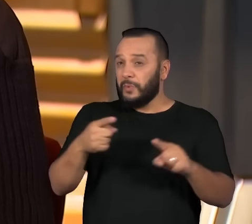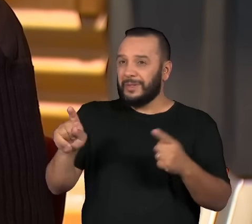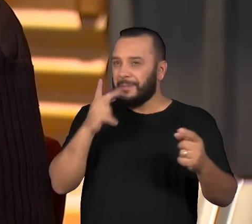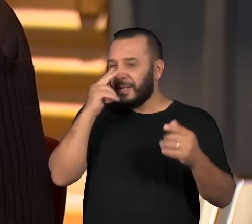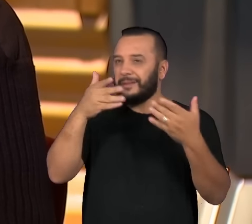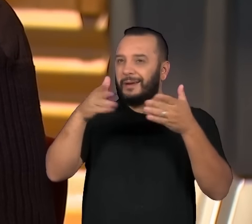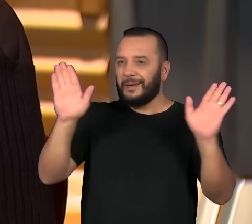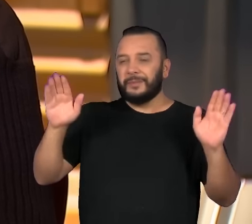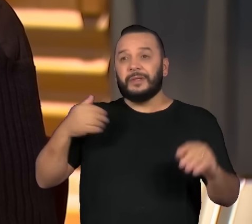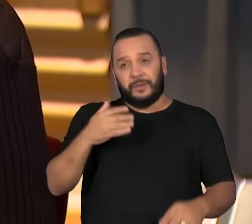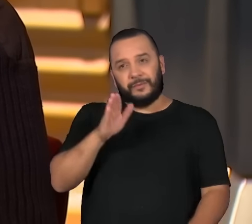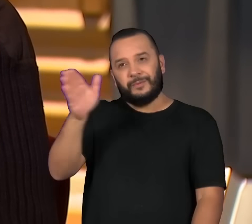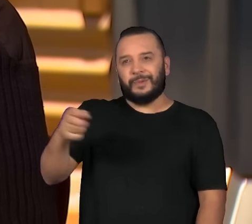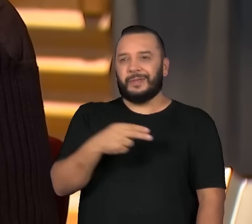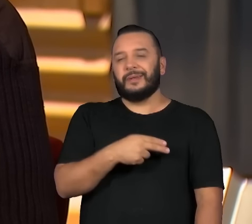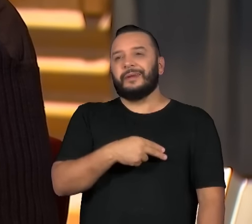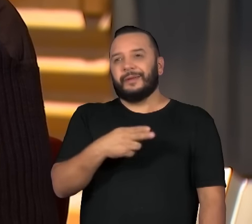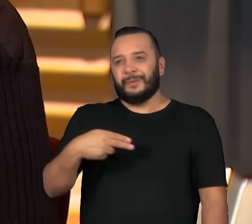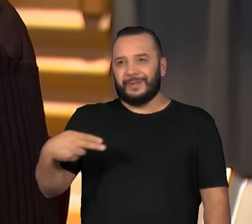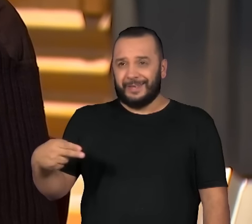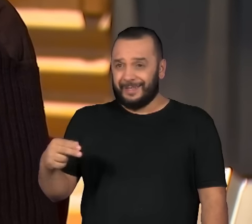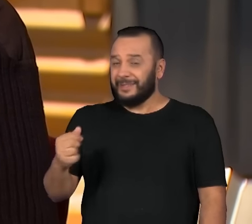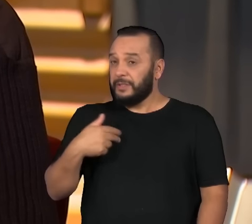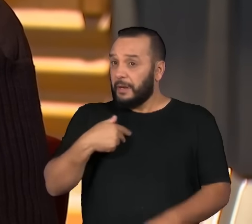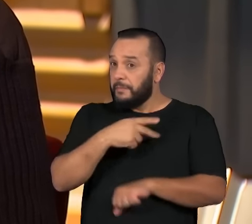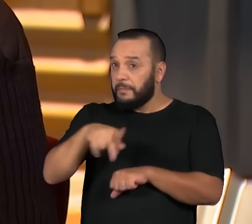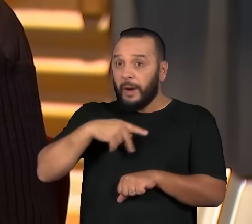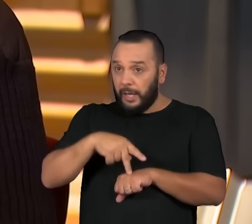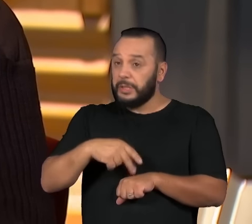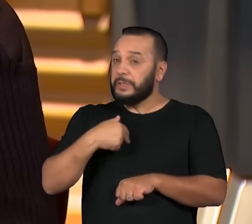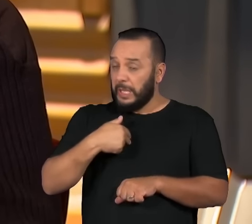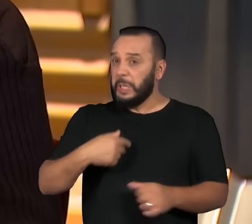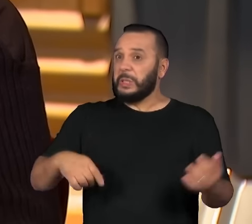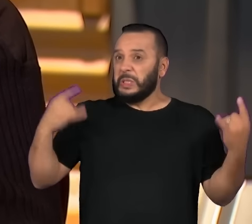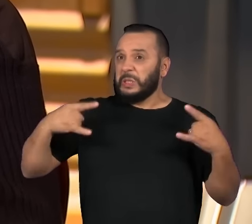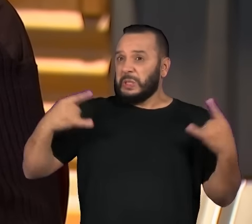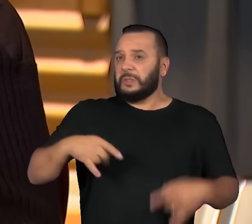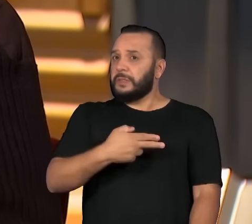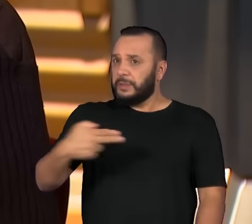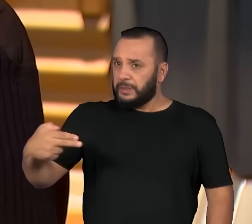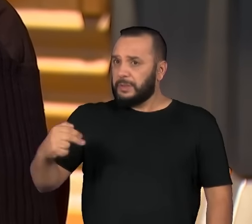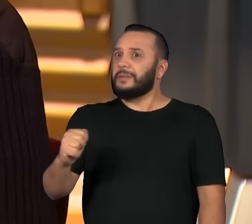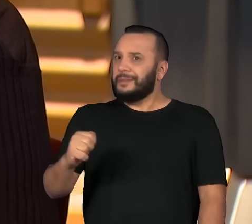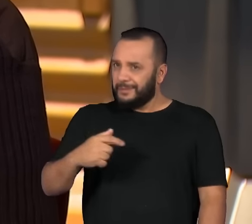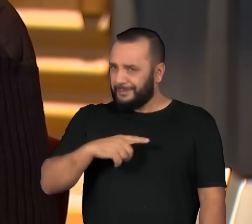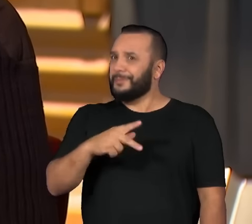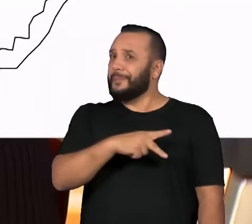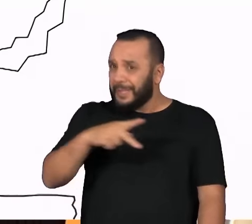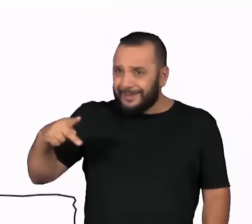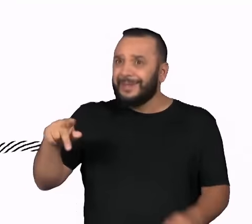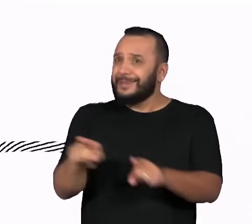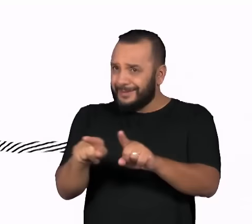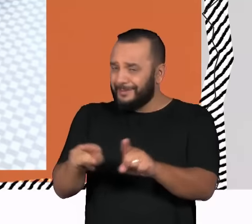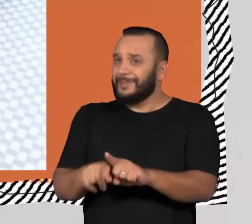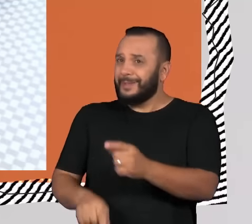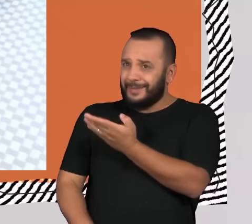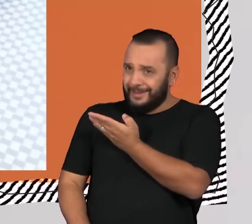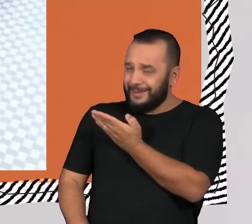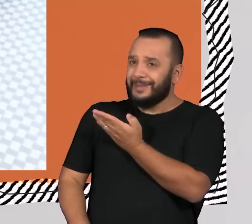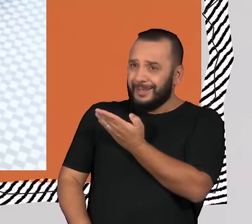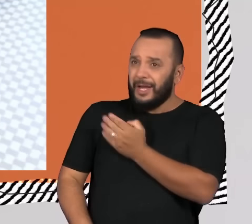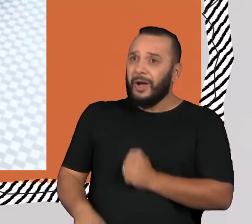por exemplo, Indonésia, né, um dos países mais metaleiros do mundo. O presidente, inclusive, é metaleiro. Olha aí. Ele gosta de heavy metal